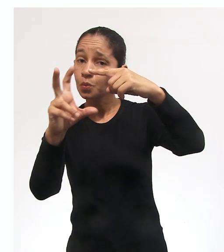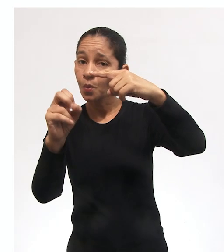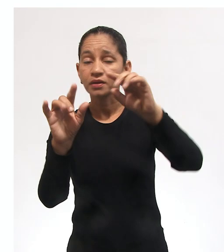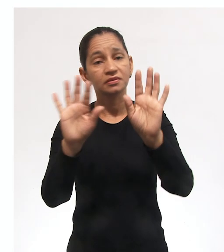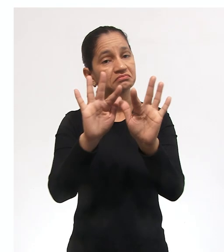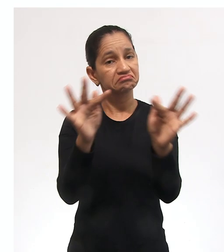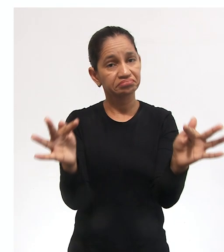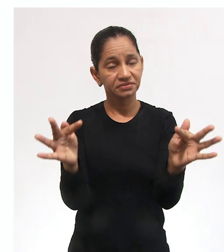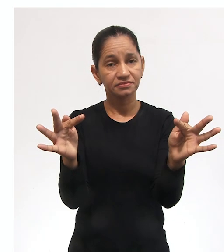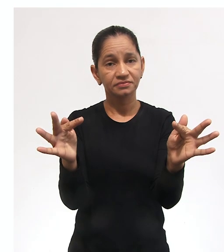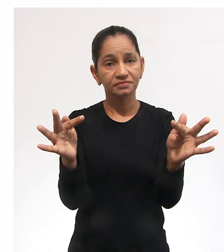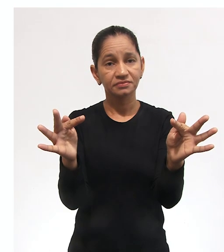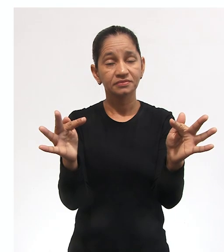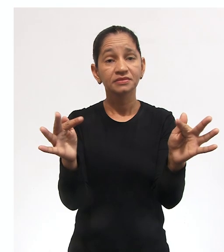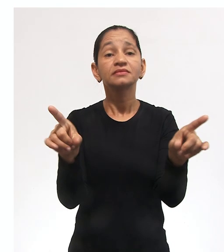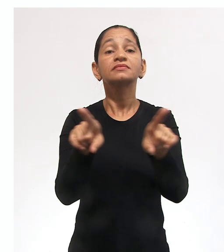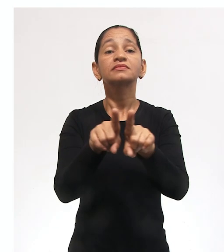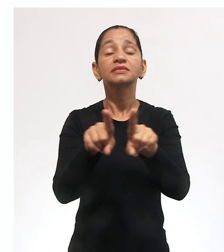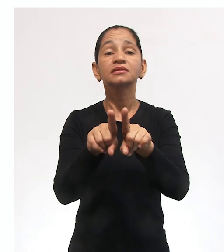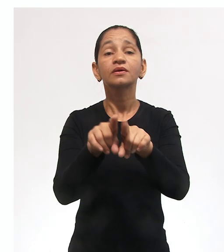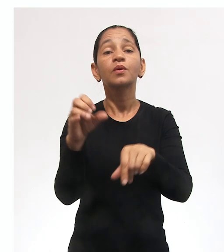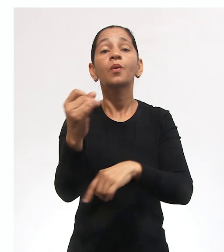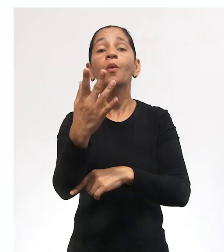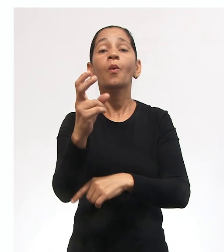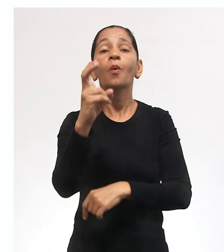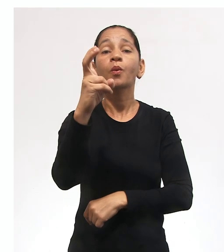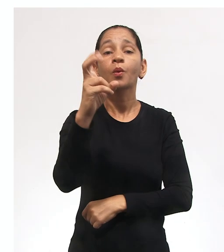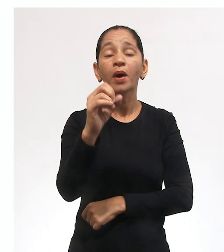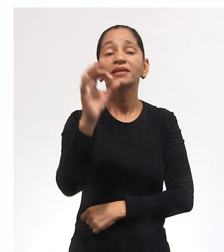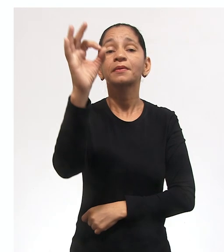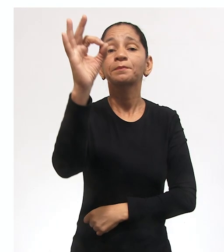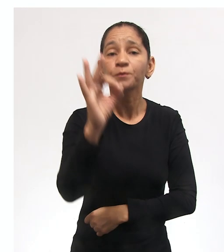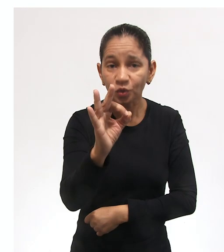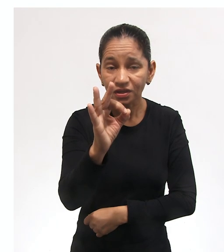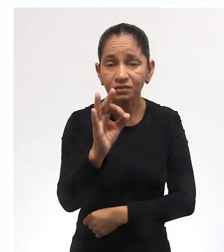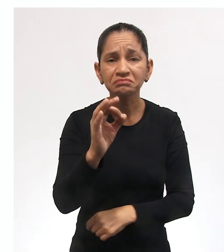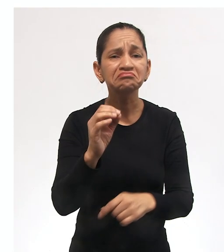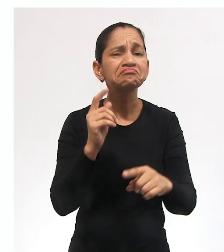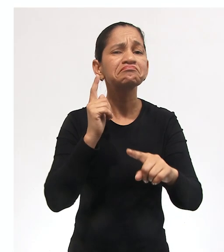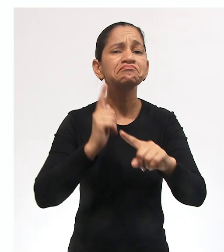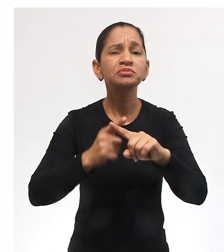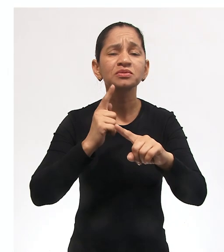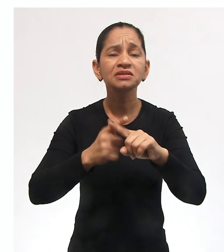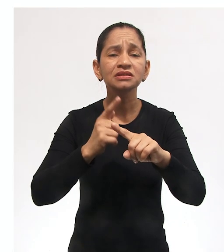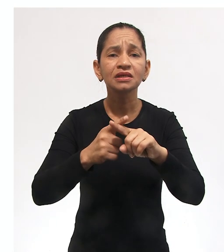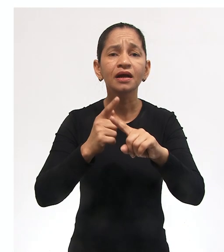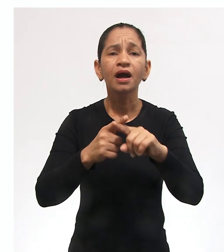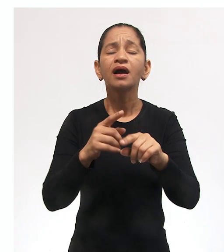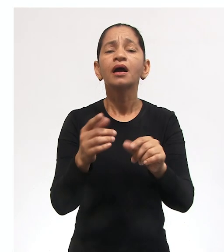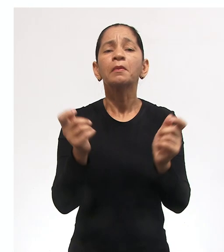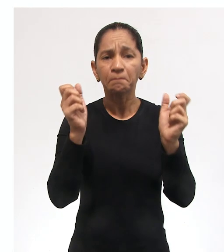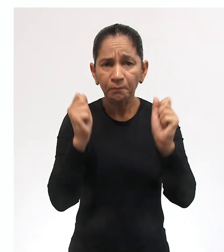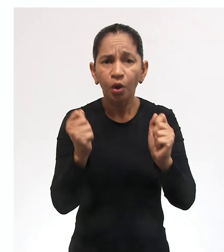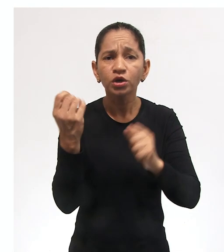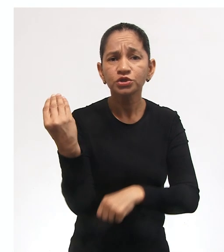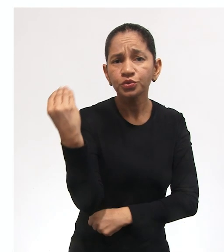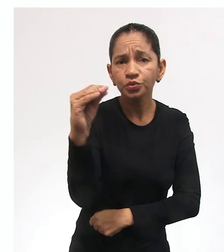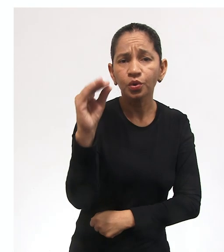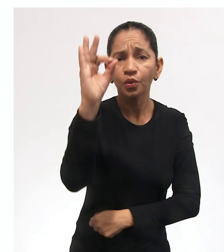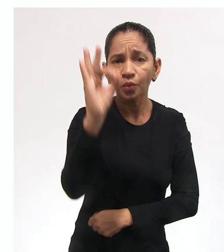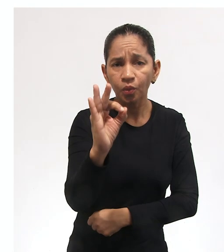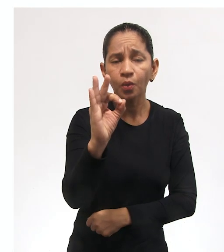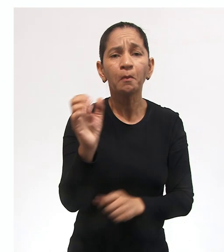50, a gente vai ter 50%. Por que a gente coloca esse símbolo